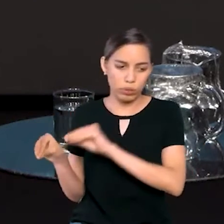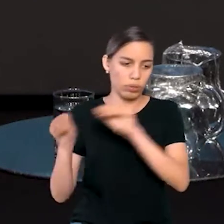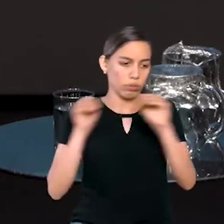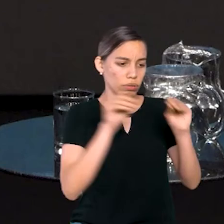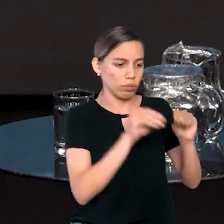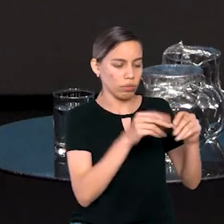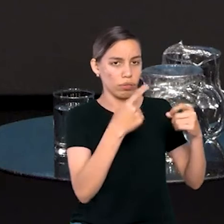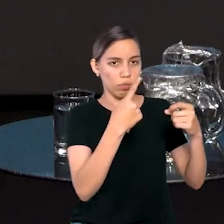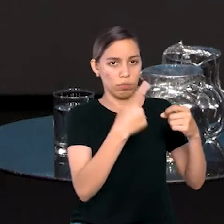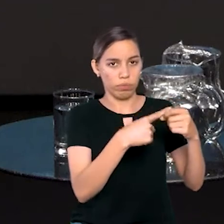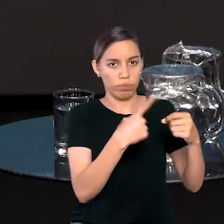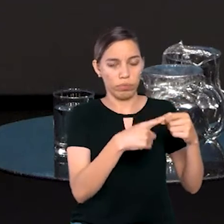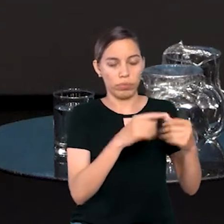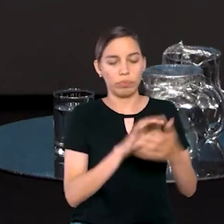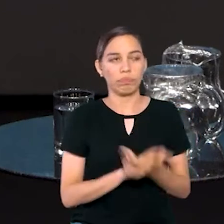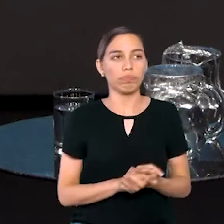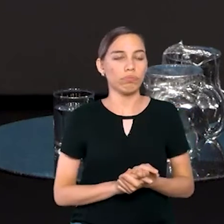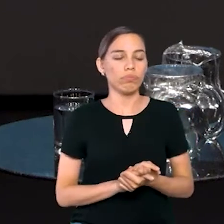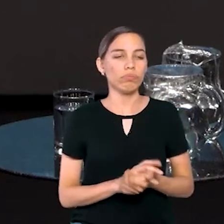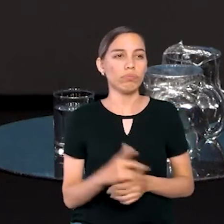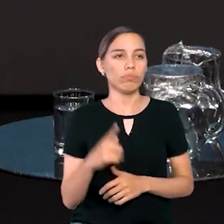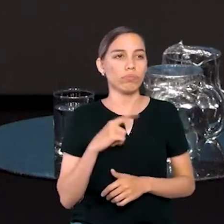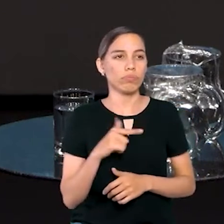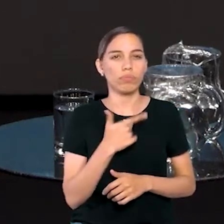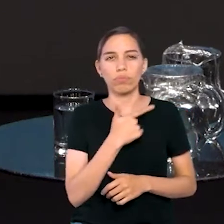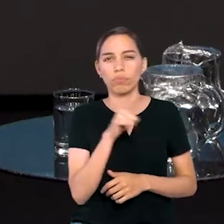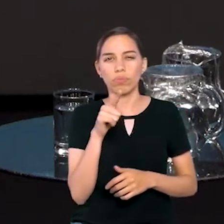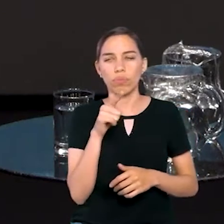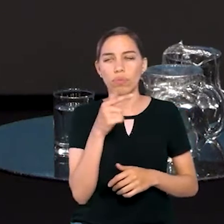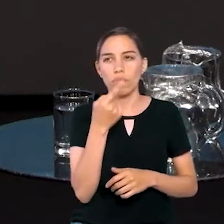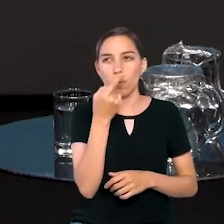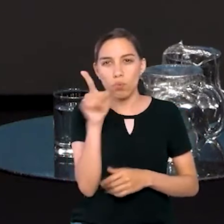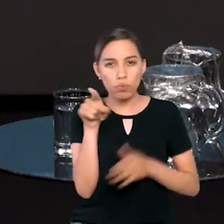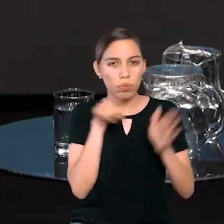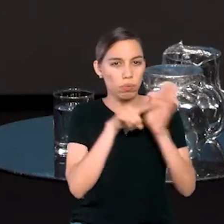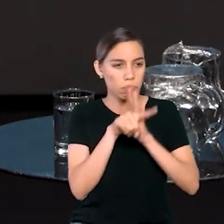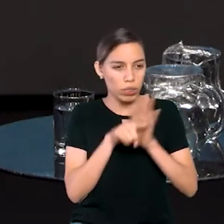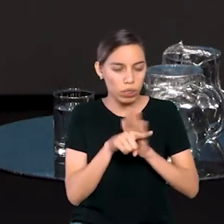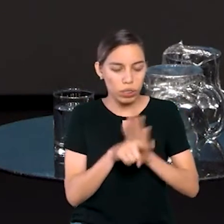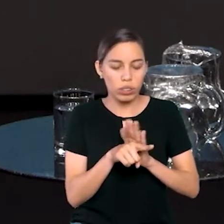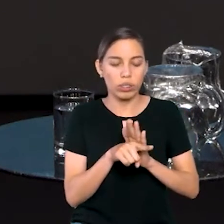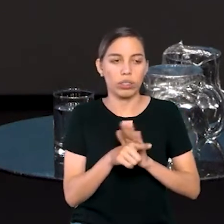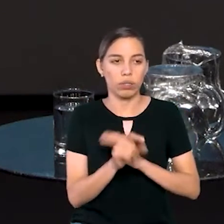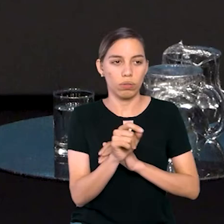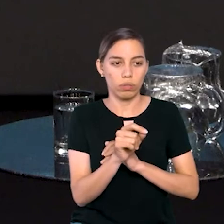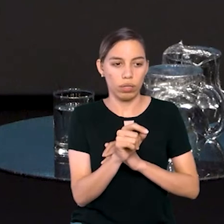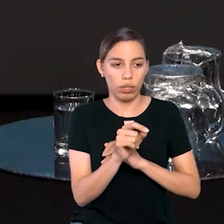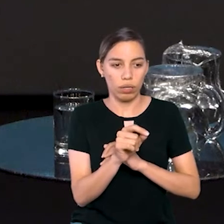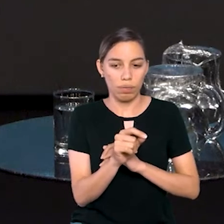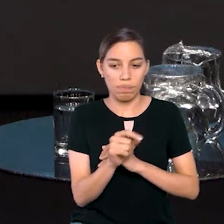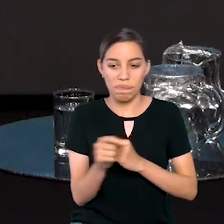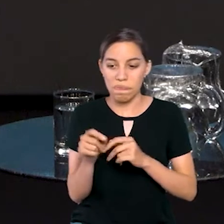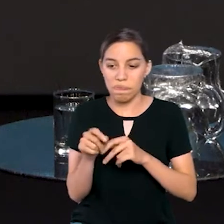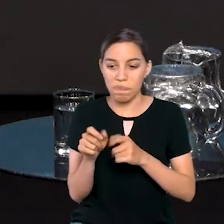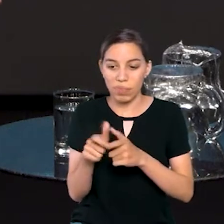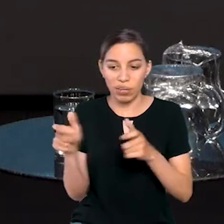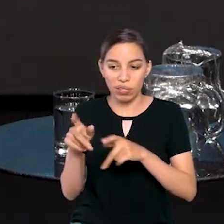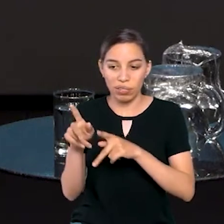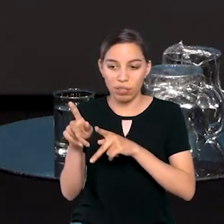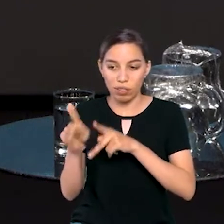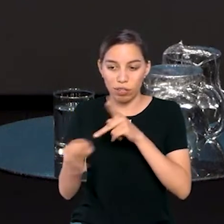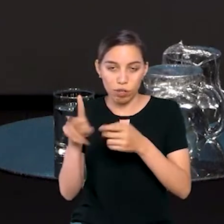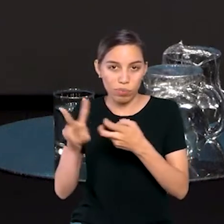urbana. O último censo parece que diz que a metade de nós vive em condição urbana.